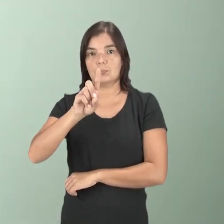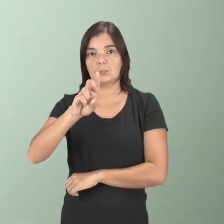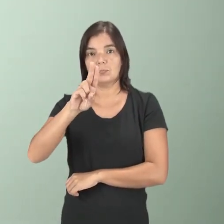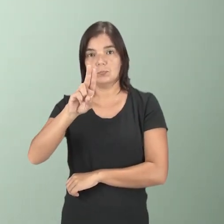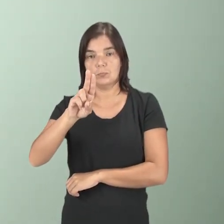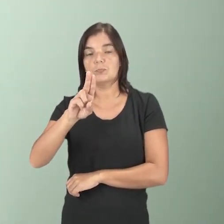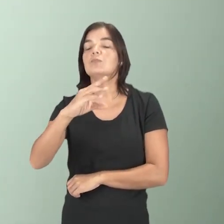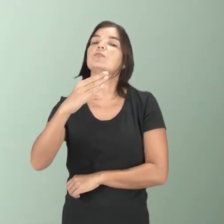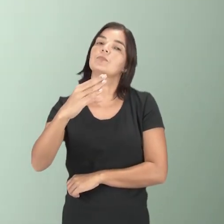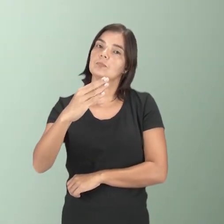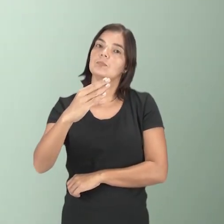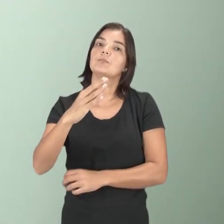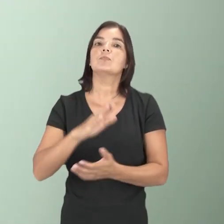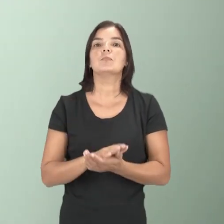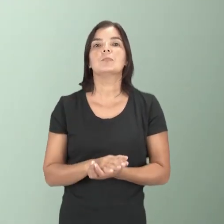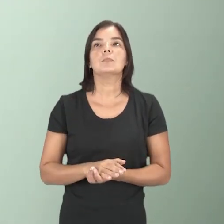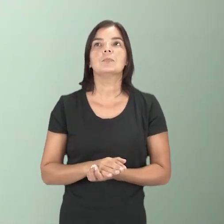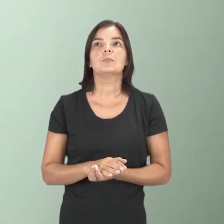para